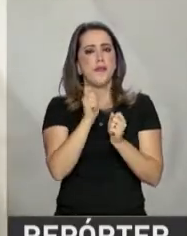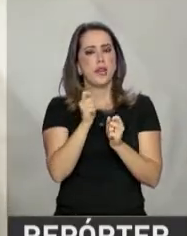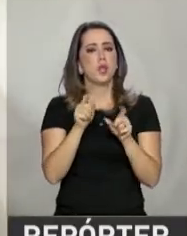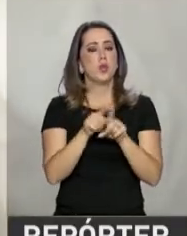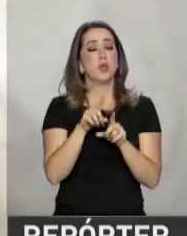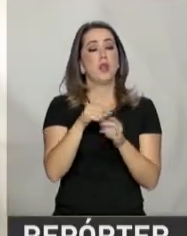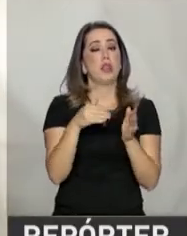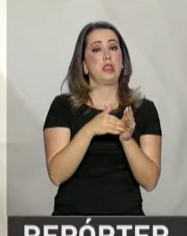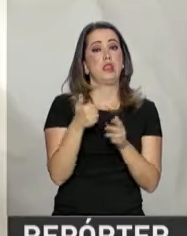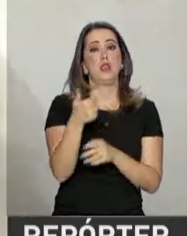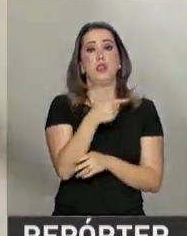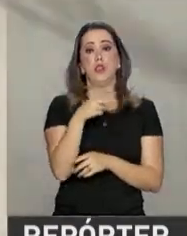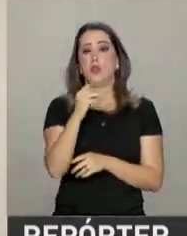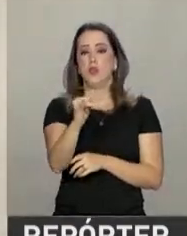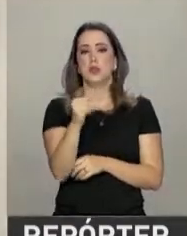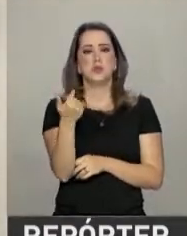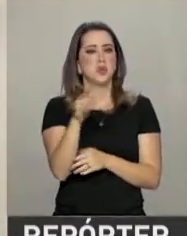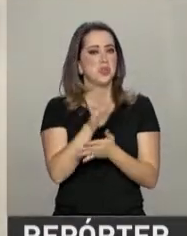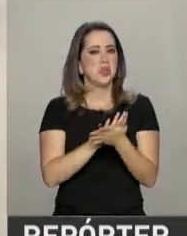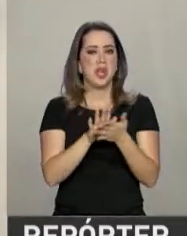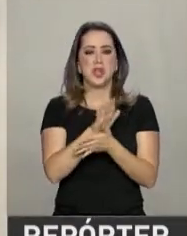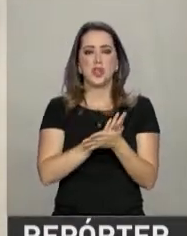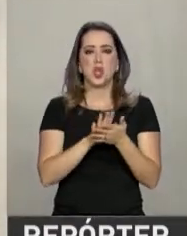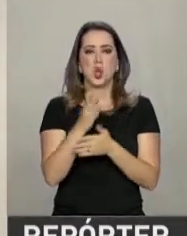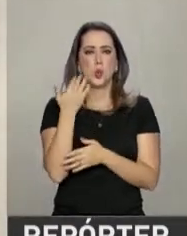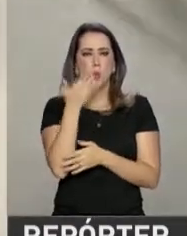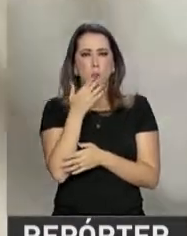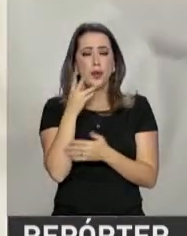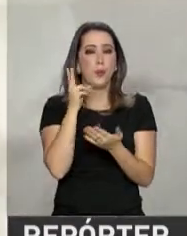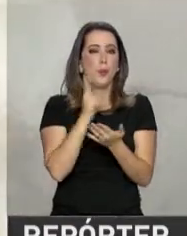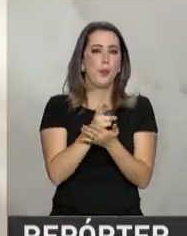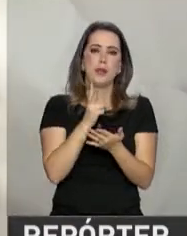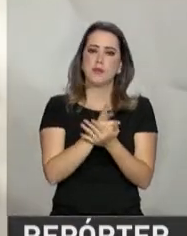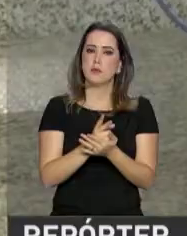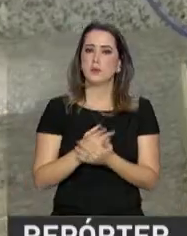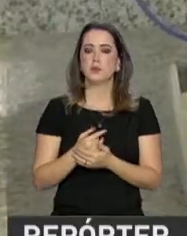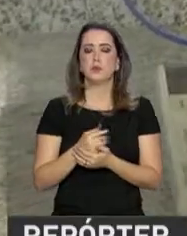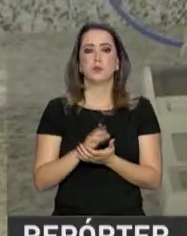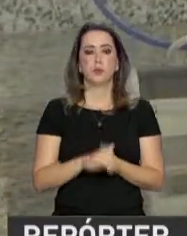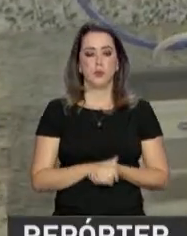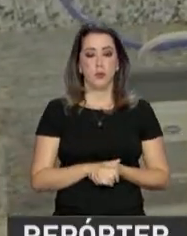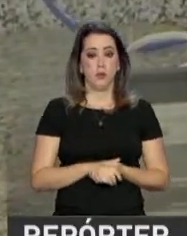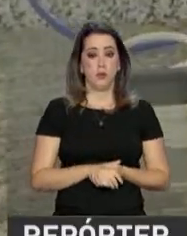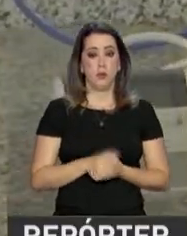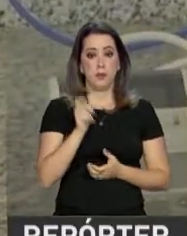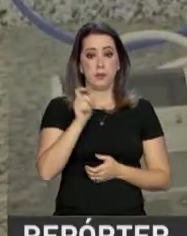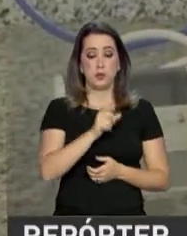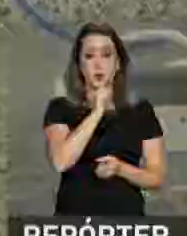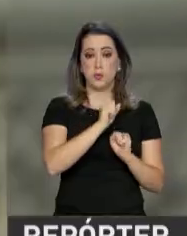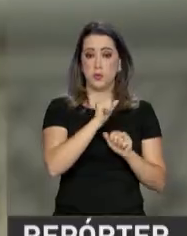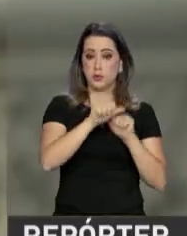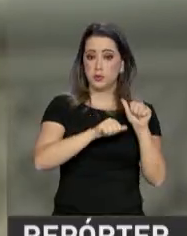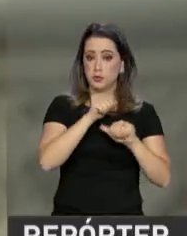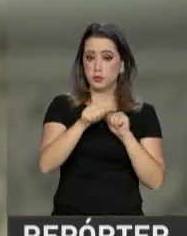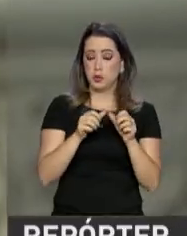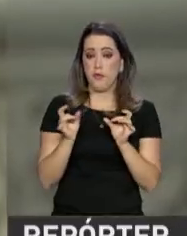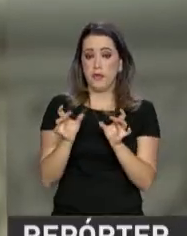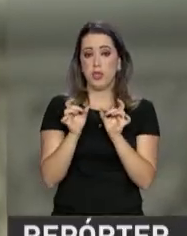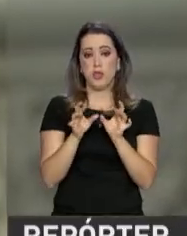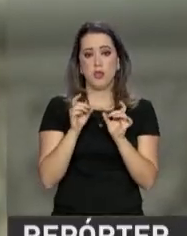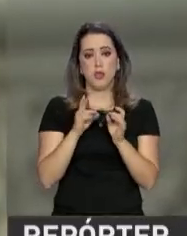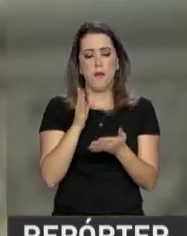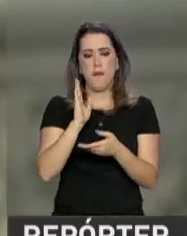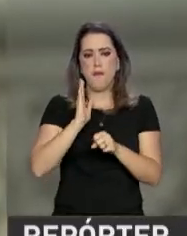até 12 dias sem terem a cor, sabor e odor alterados. O produtor vai poder transportar e vender a